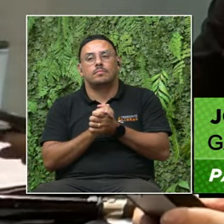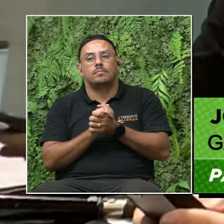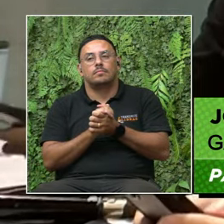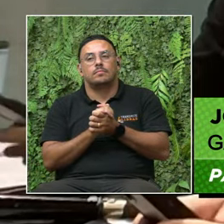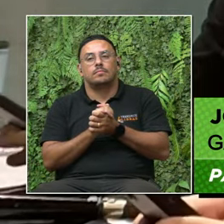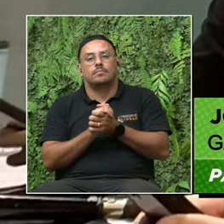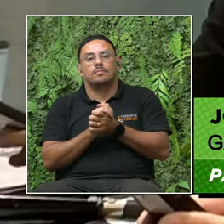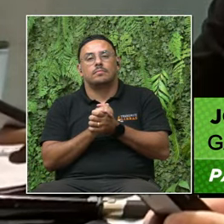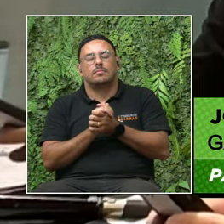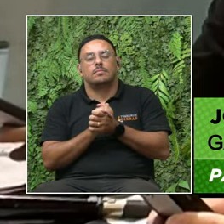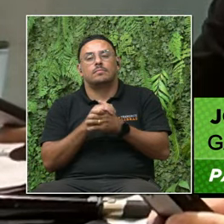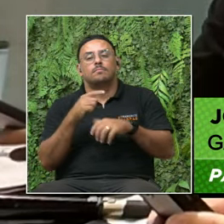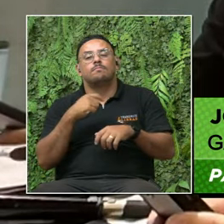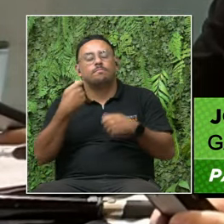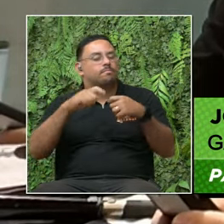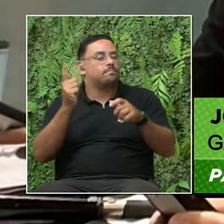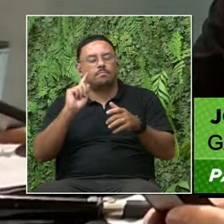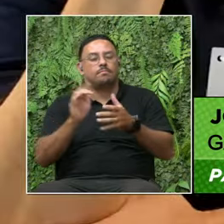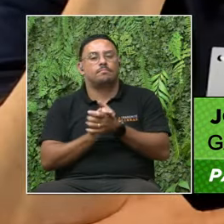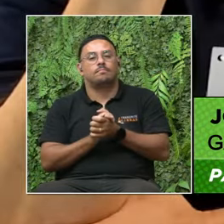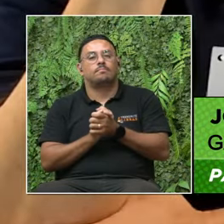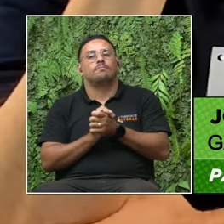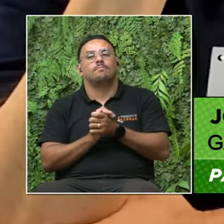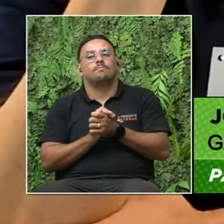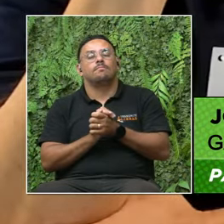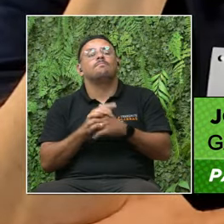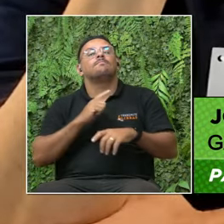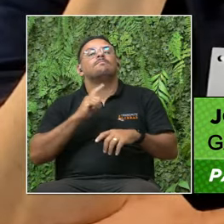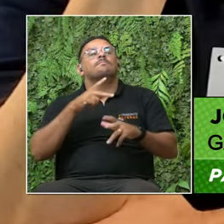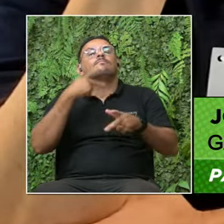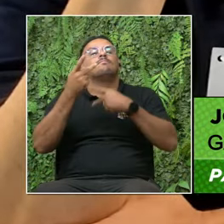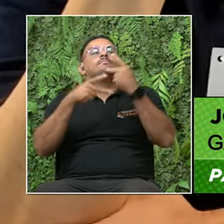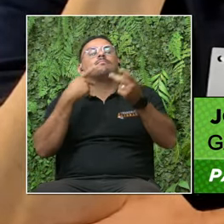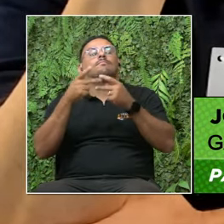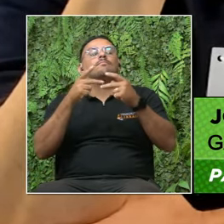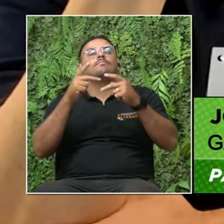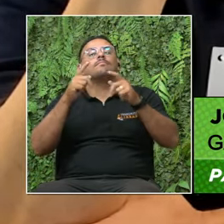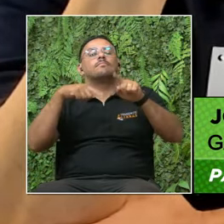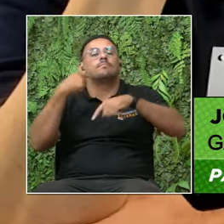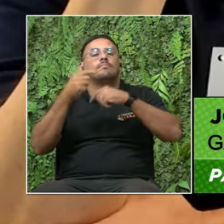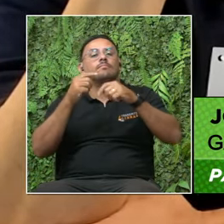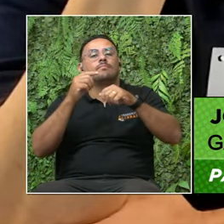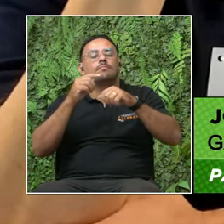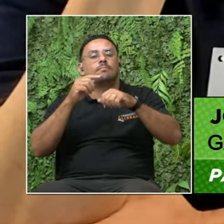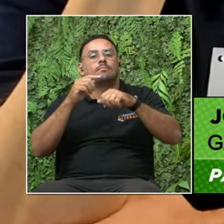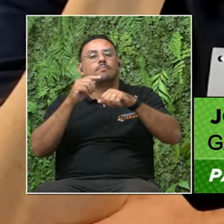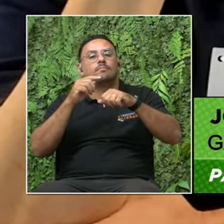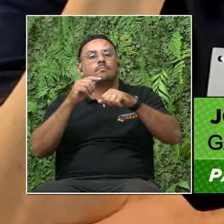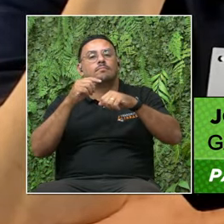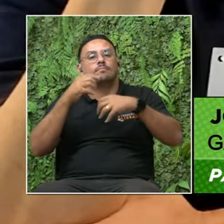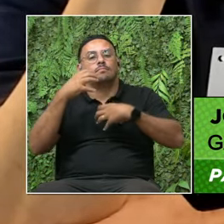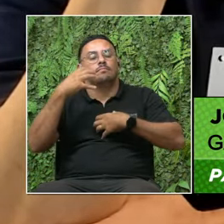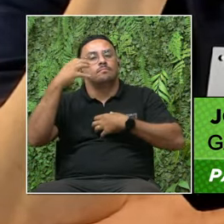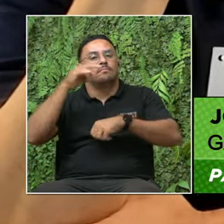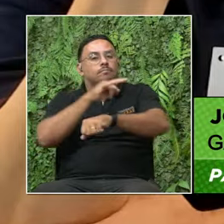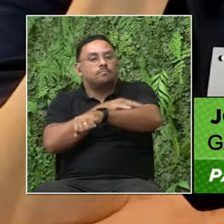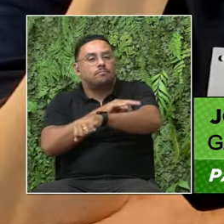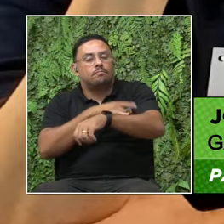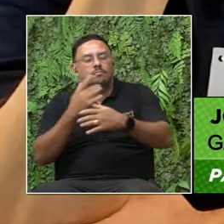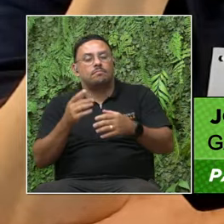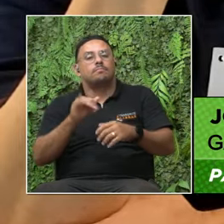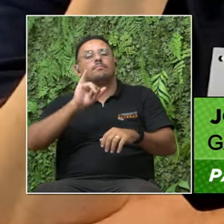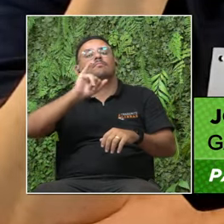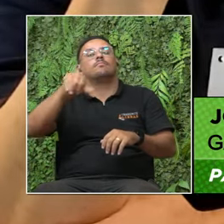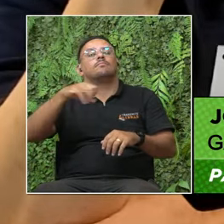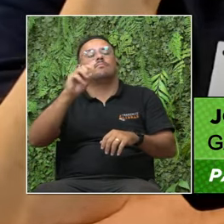tá por mim nem precisa ter não tá É eles vão falar depois do banho n na Z depois do banho Cadê o João